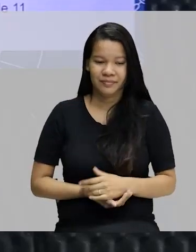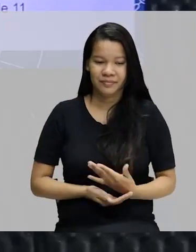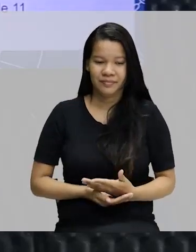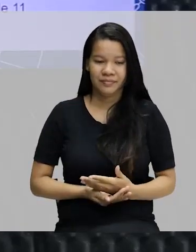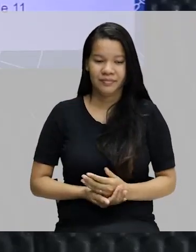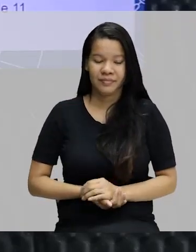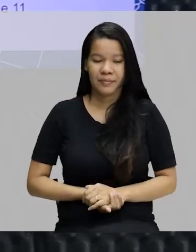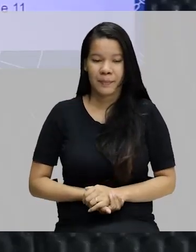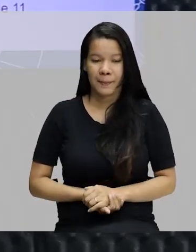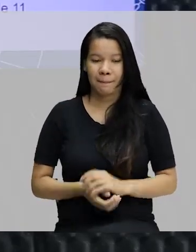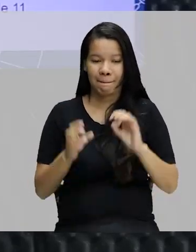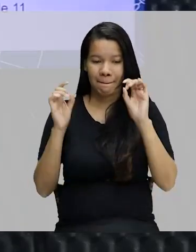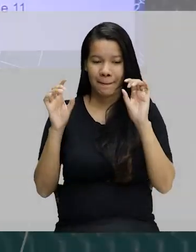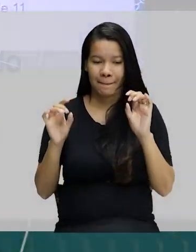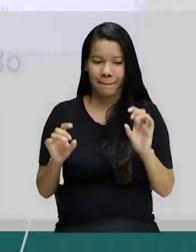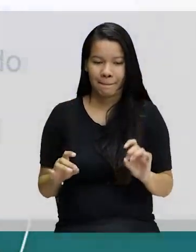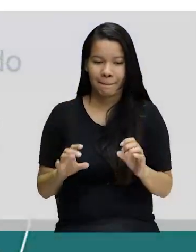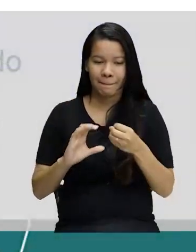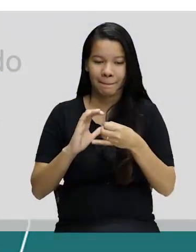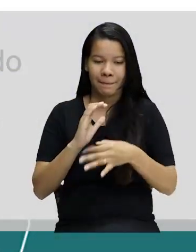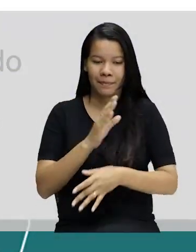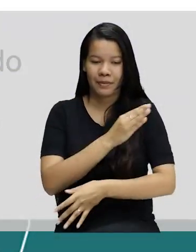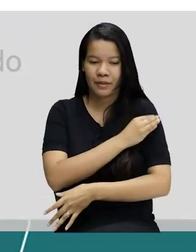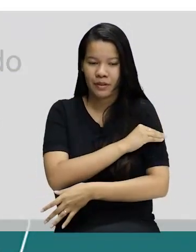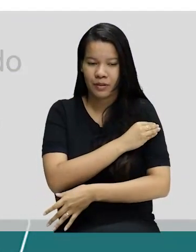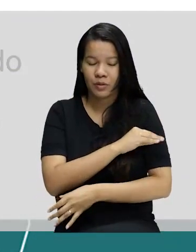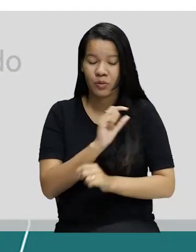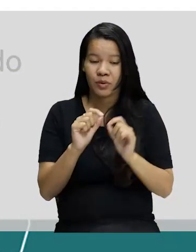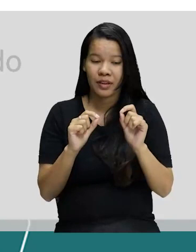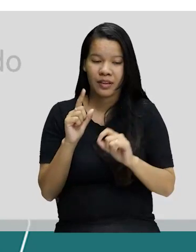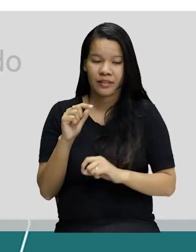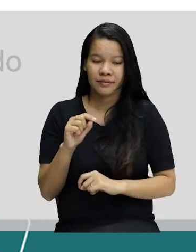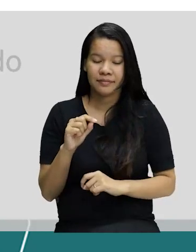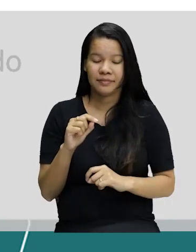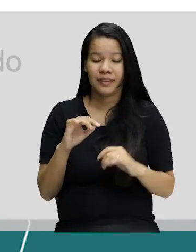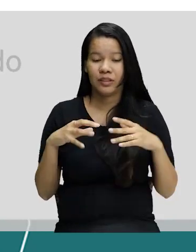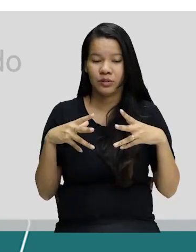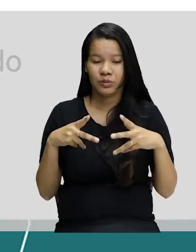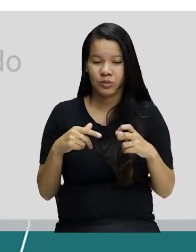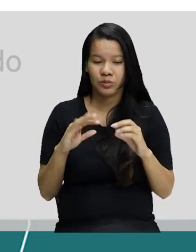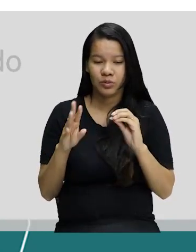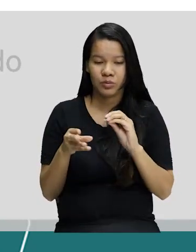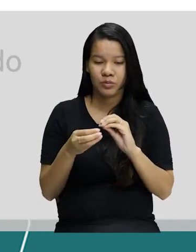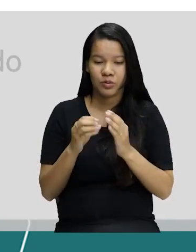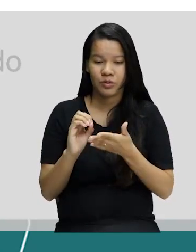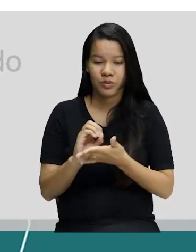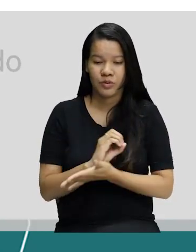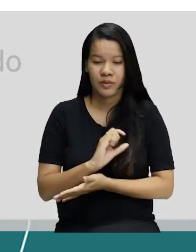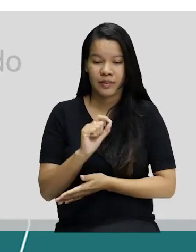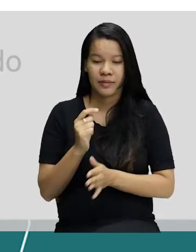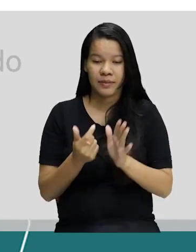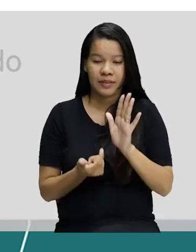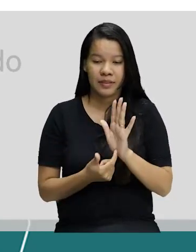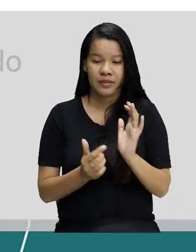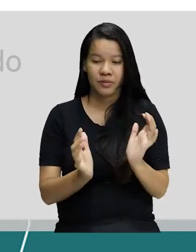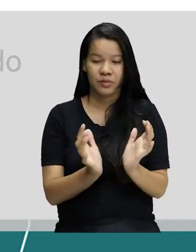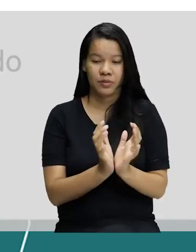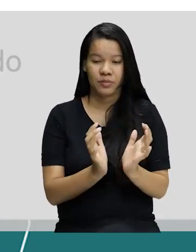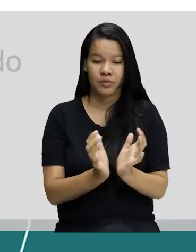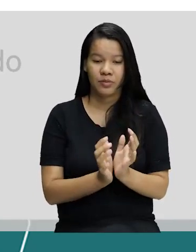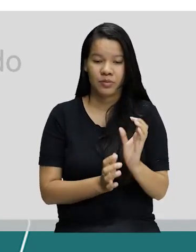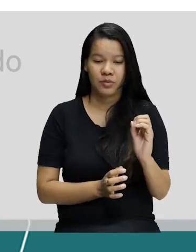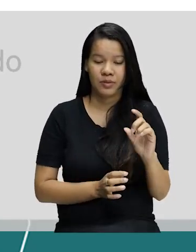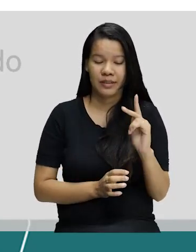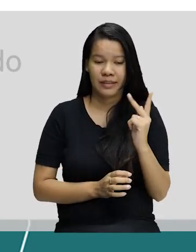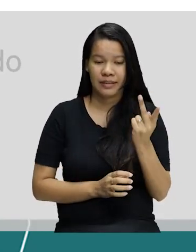principais características dos álcools. O que é um álcool? Álcool, turminha, todo composto orgânico que apresenta o grupo OH, o